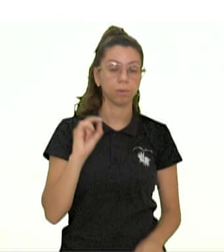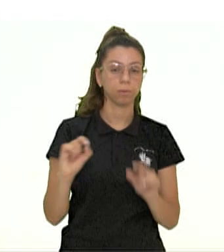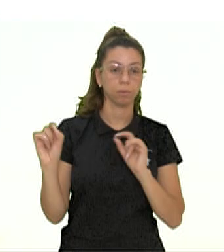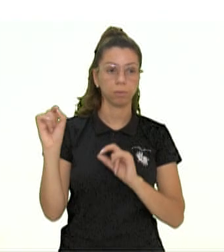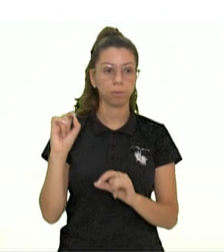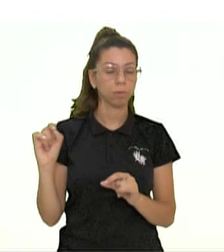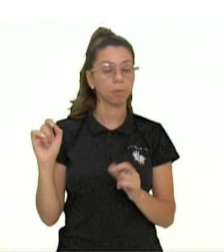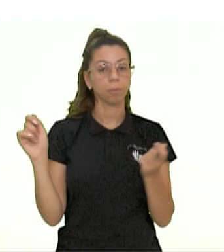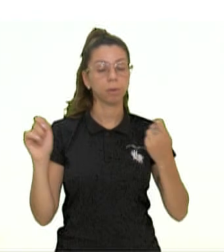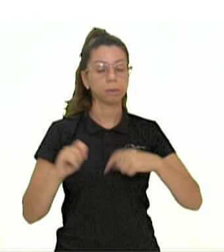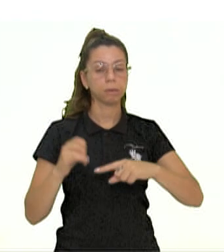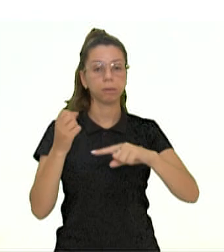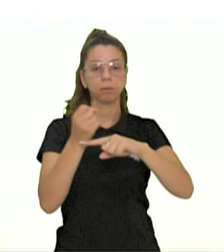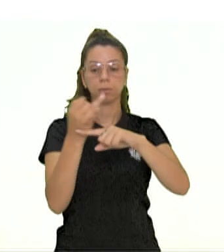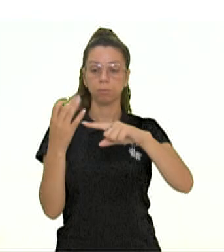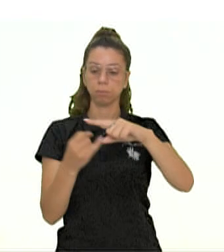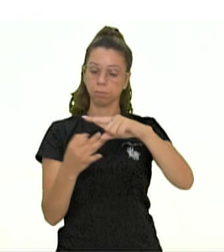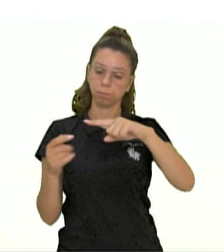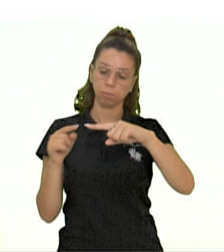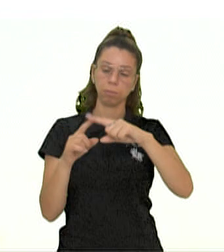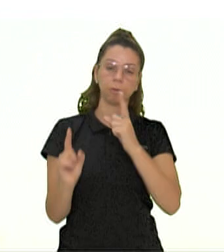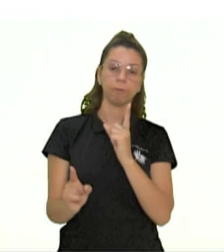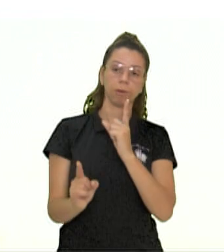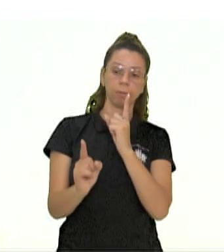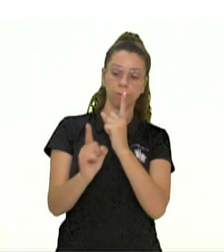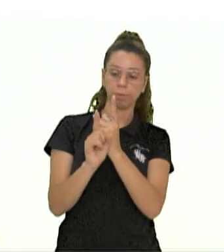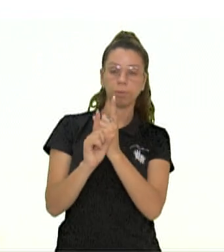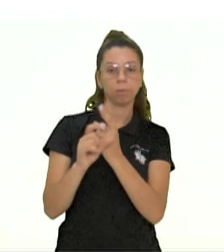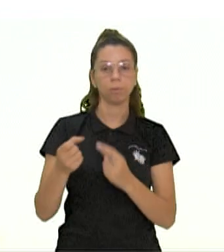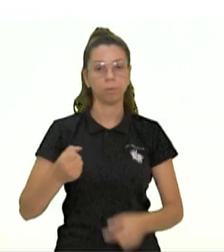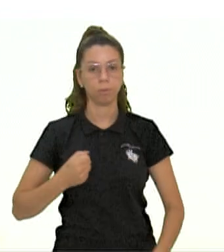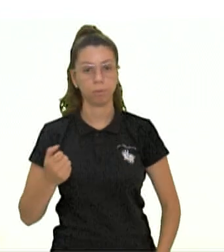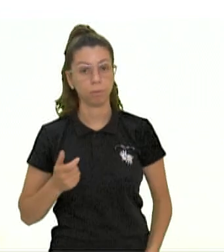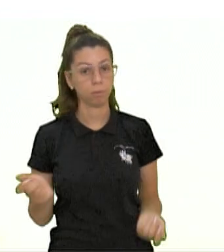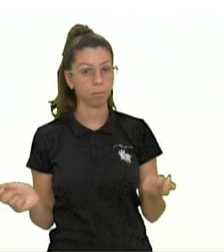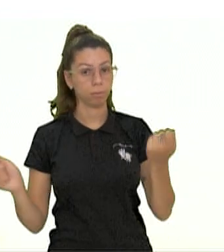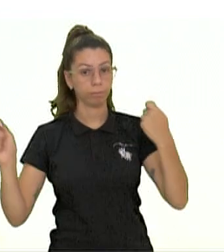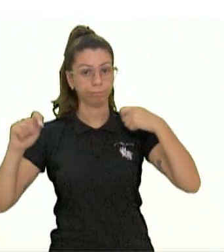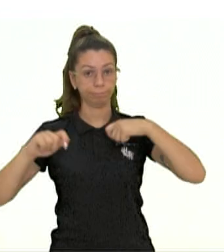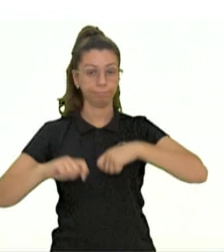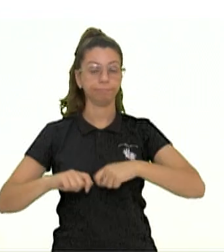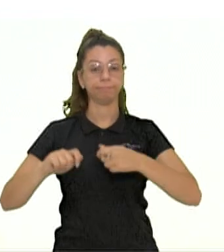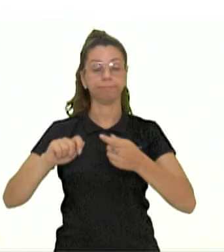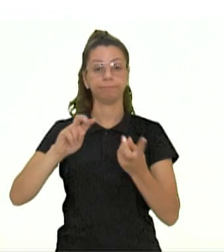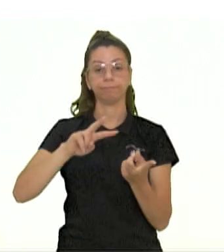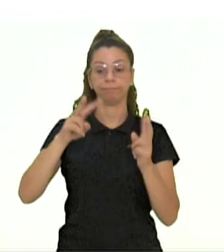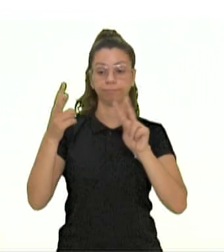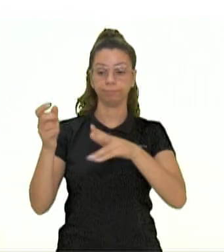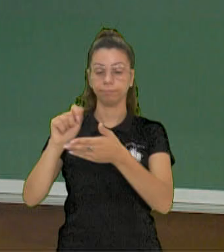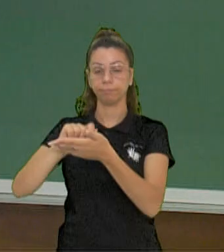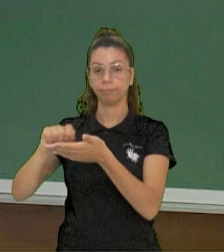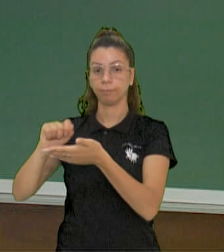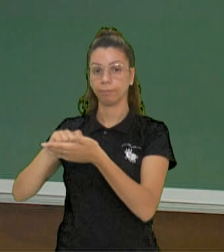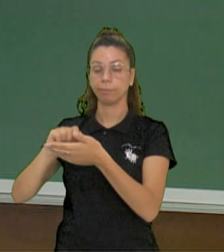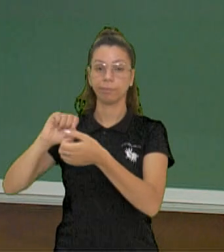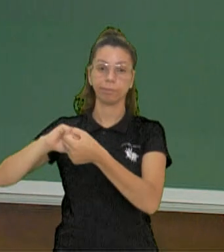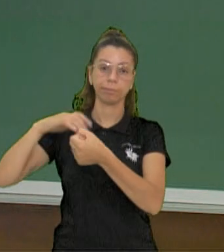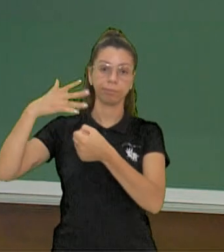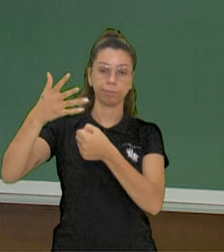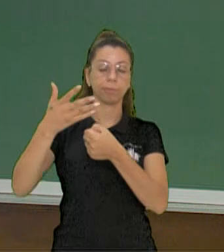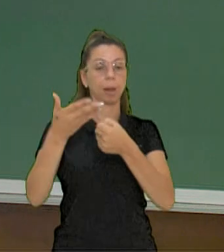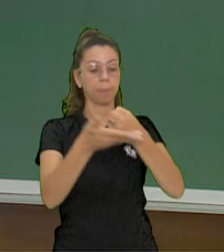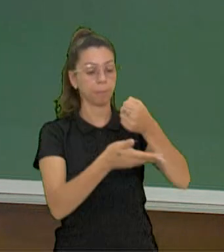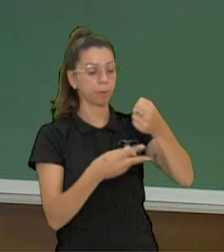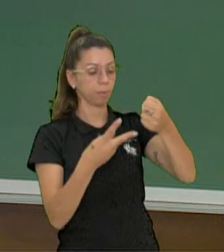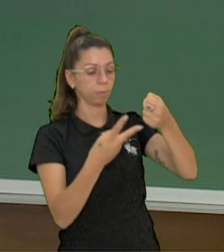fazer essa divisão e vai encontrar um número possível de ser escrito na potência de base